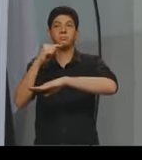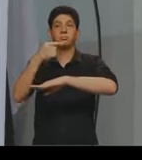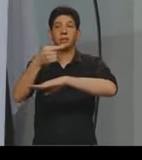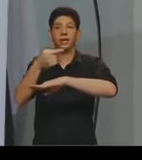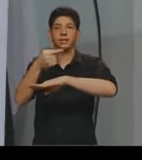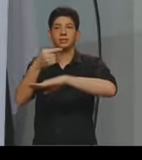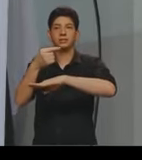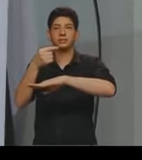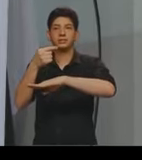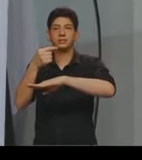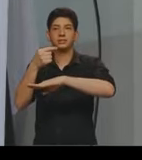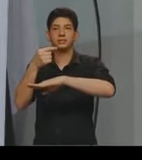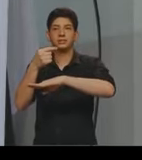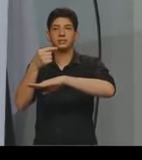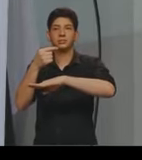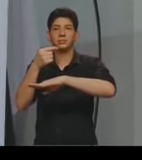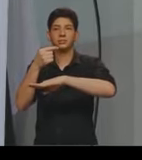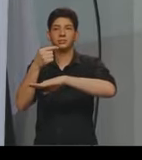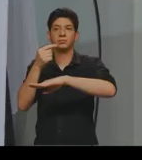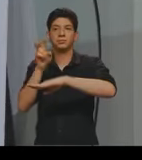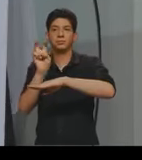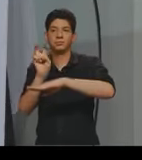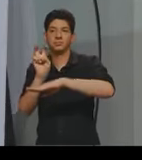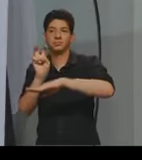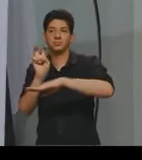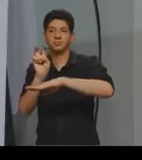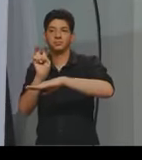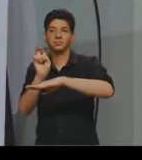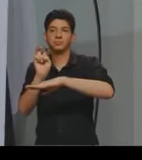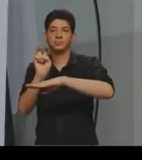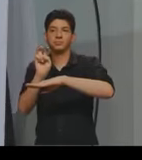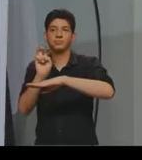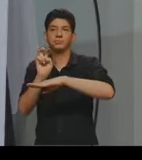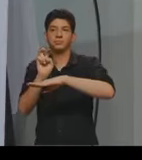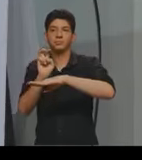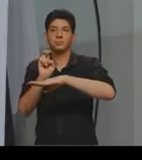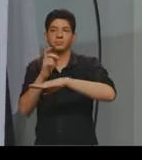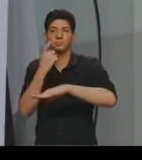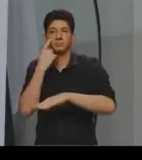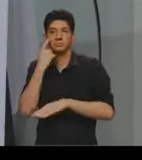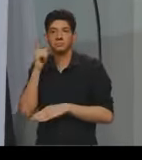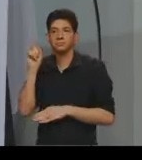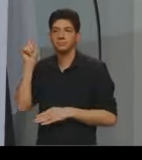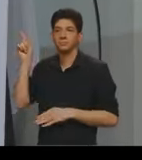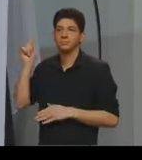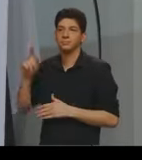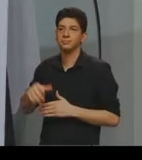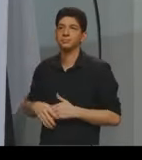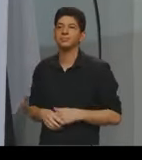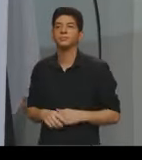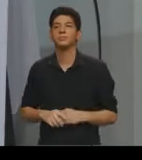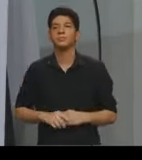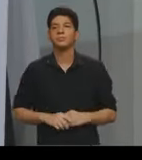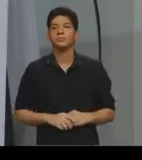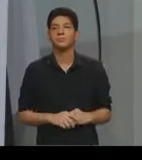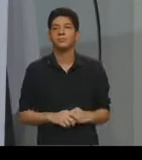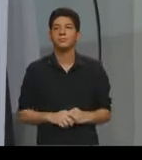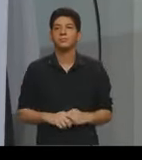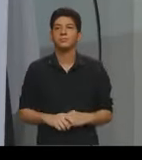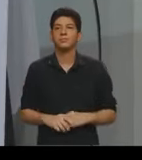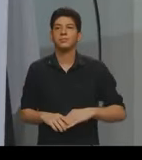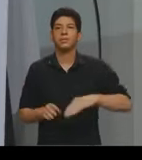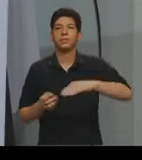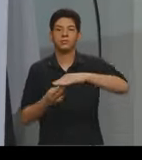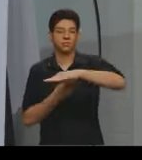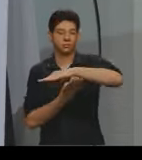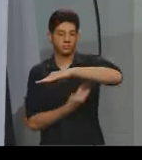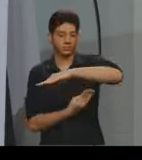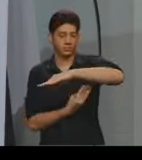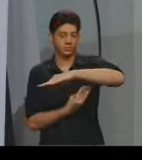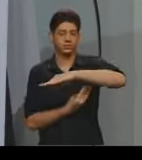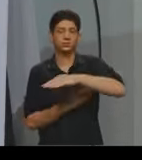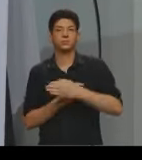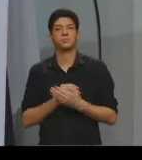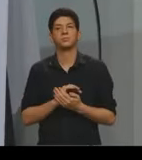E 20 dividido por 4, 5 vezes 1, 5. Isso tudo dividido por